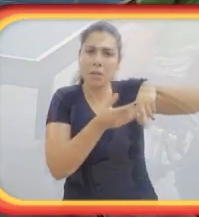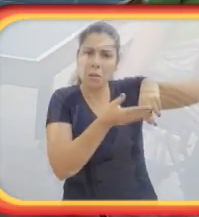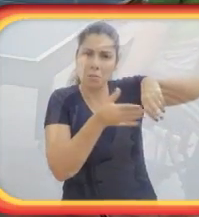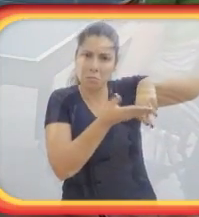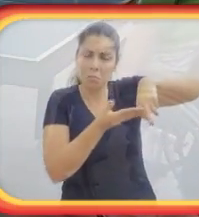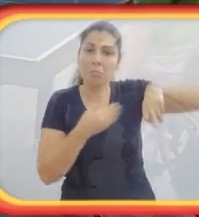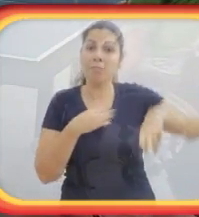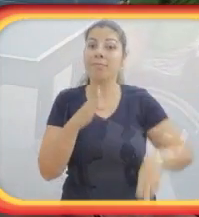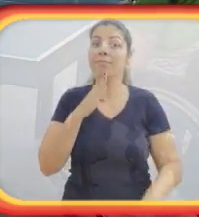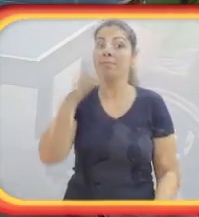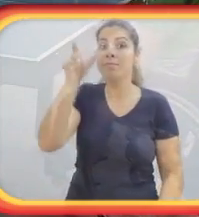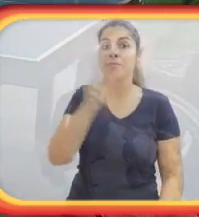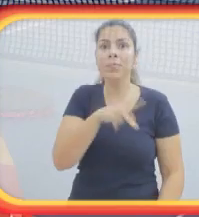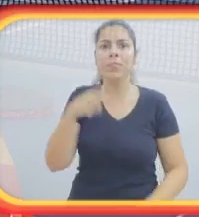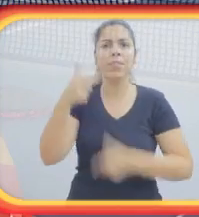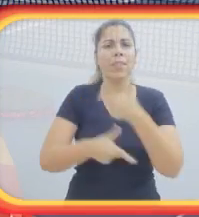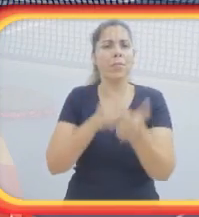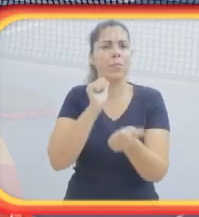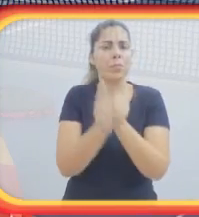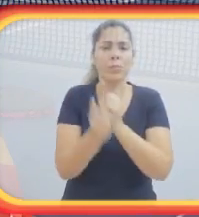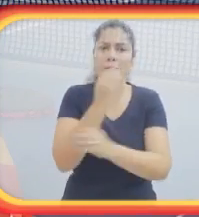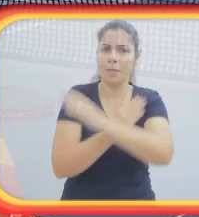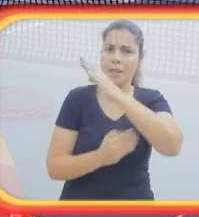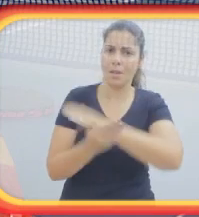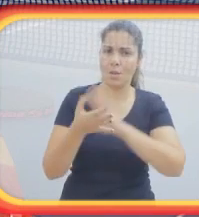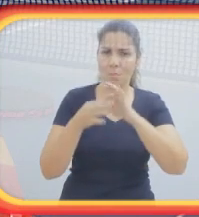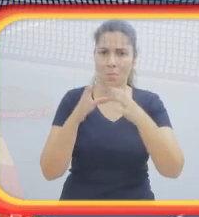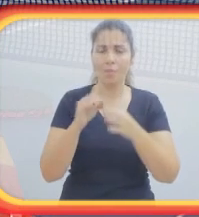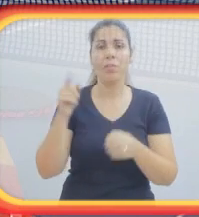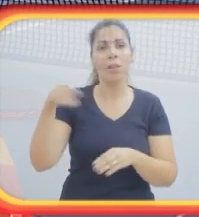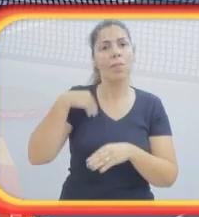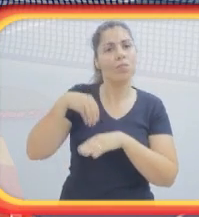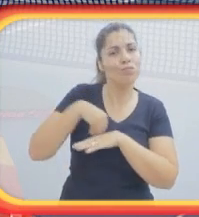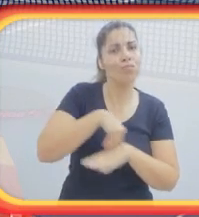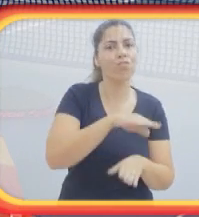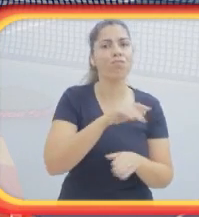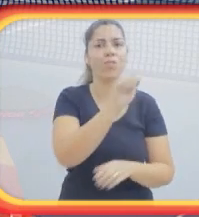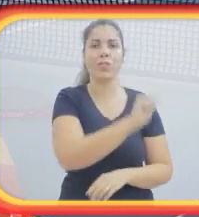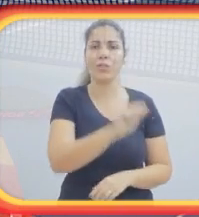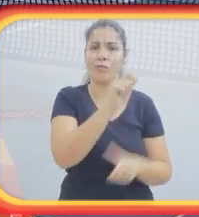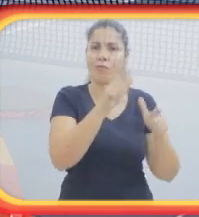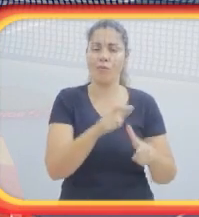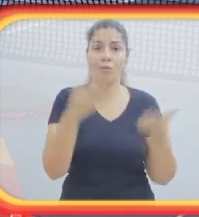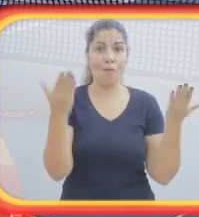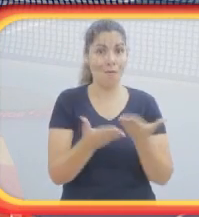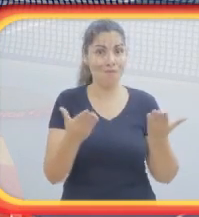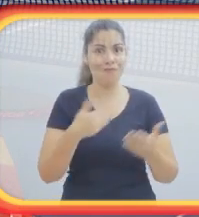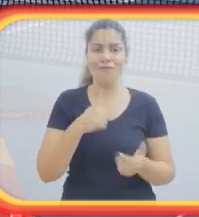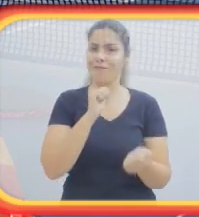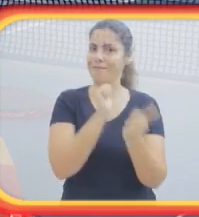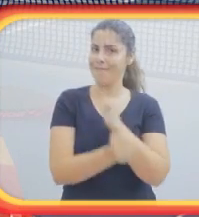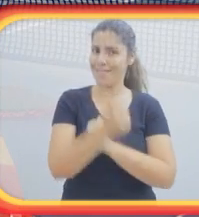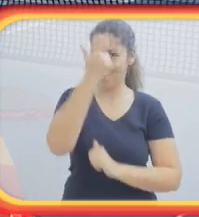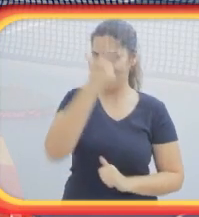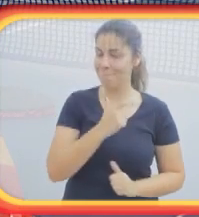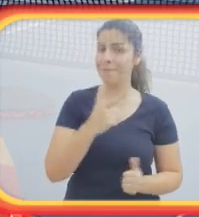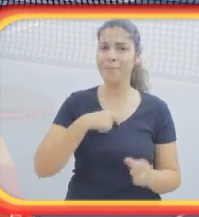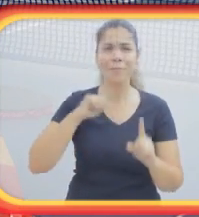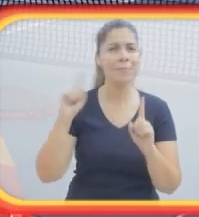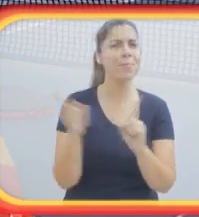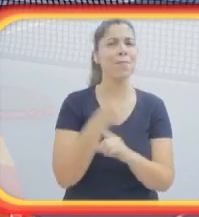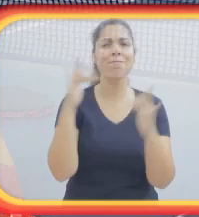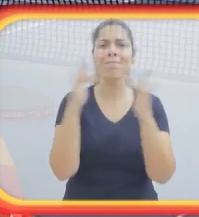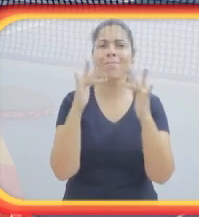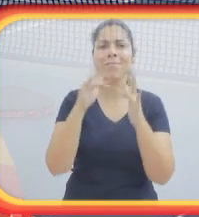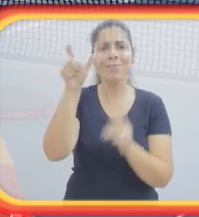depois que eu perdi a perna, eu conheci um professor que trabalhava com esporte paralímpico e ele me encaminhou para a associação,